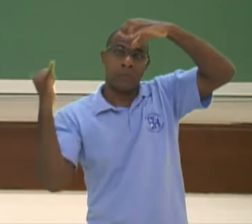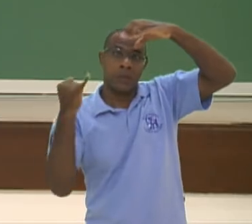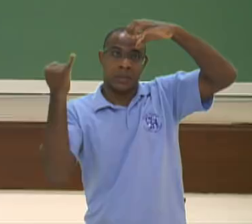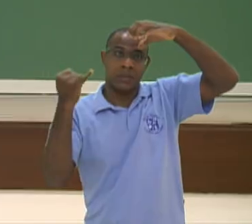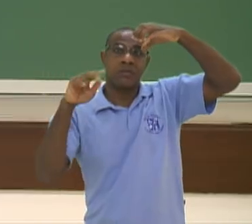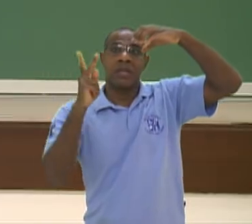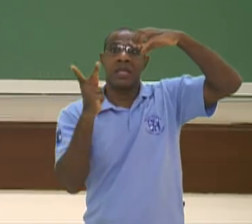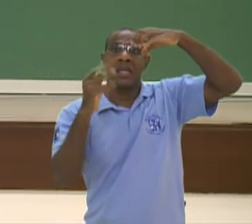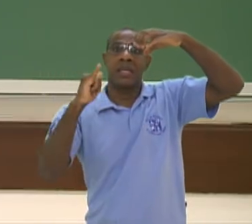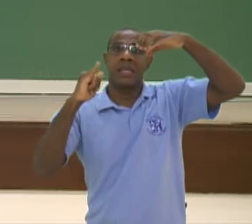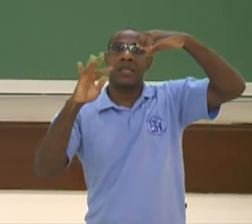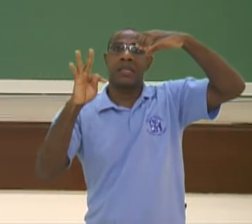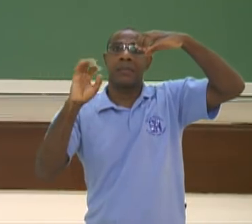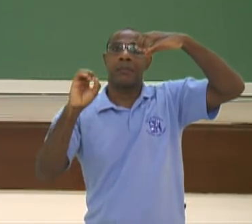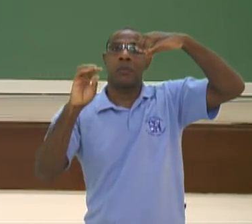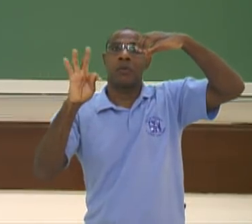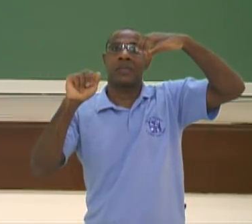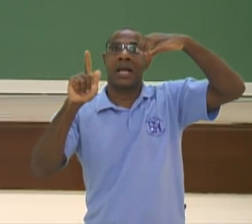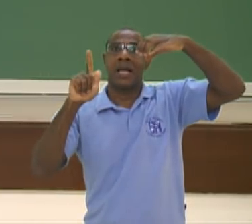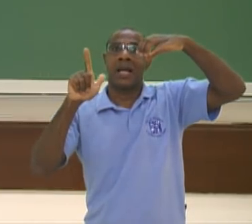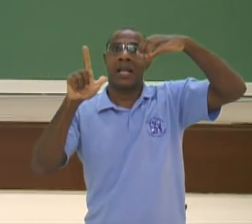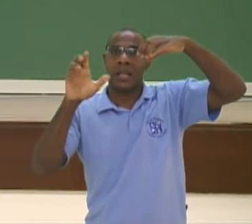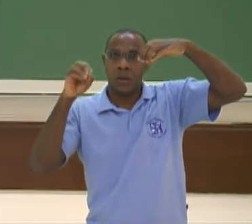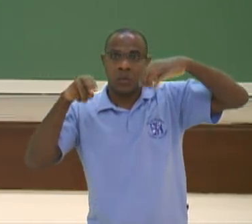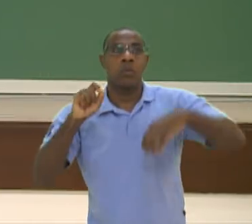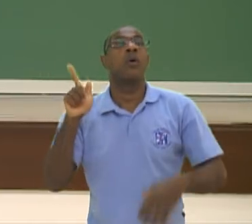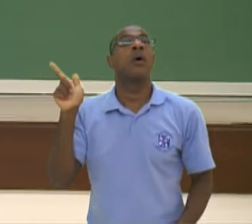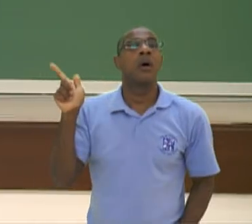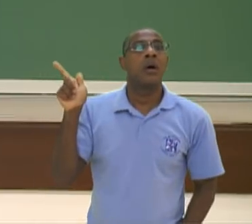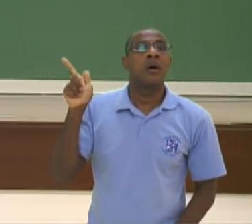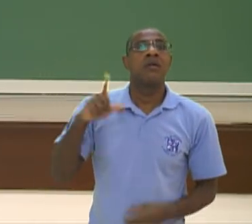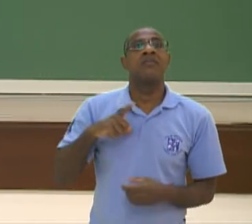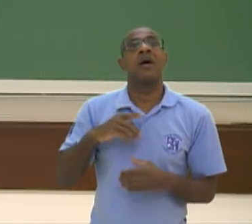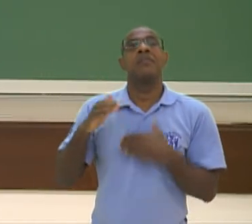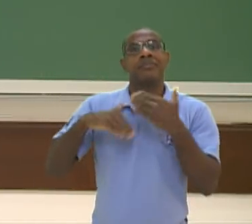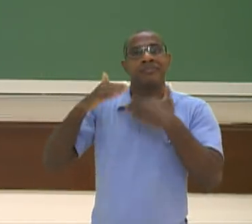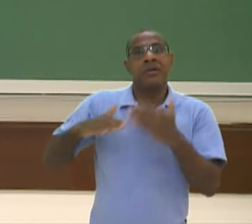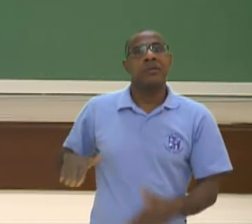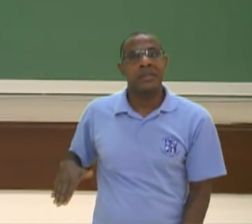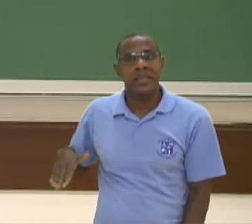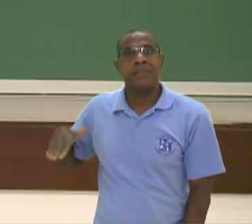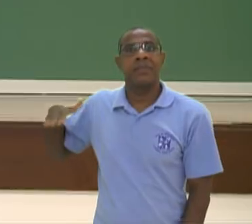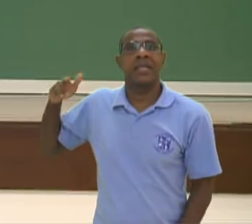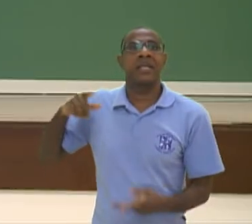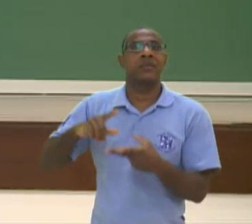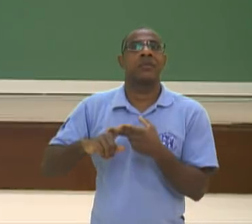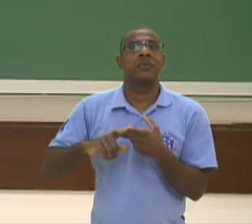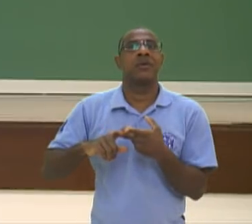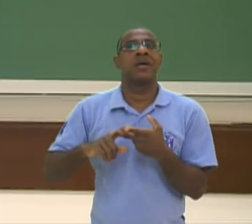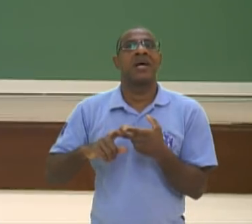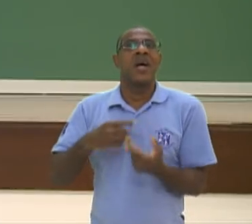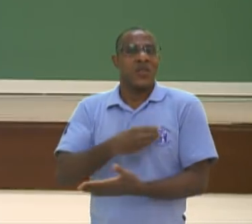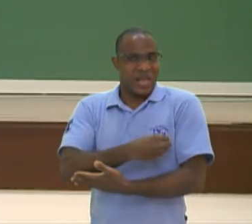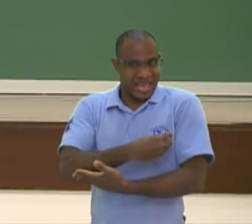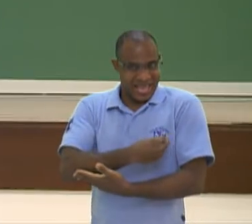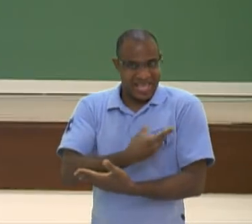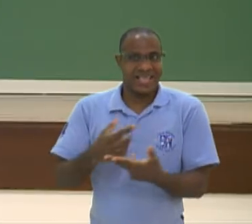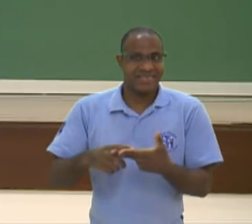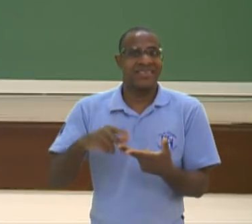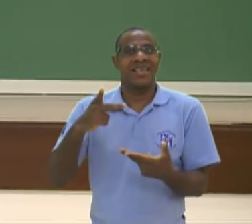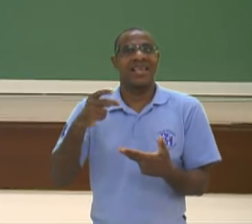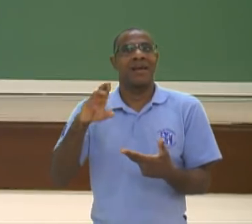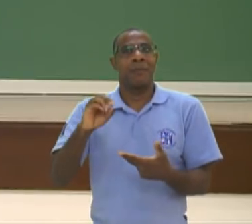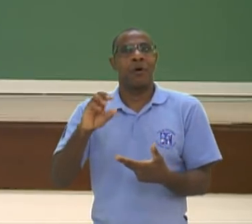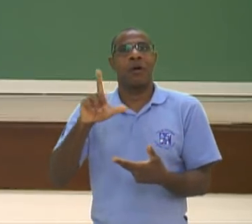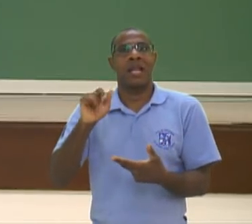hipotálamo. Ela vai produzir o hormônio do crescimento, a prolactina, que é o hormônio lá que produz o leite materno, e